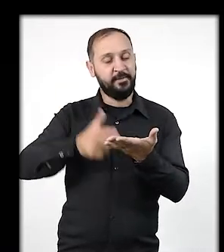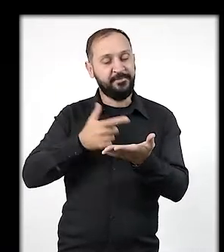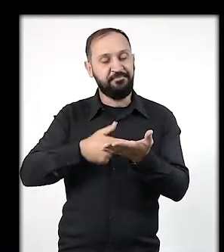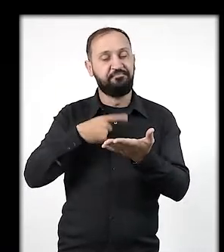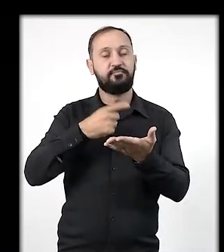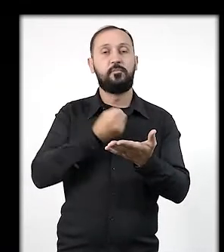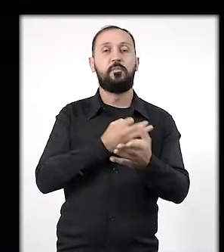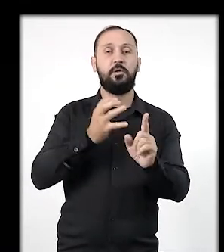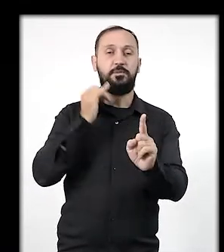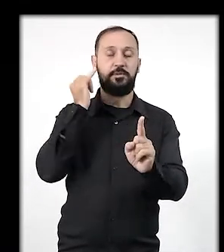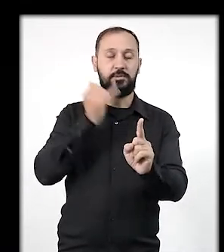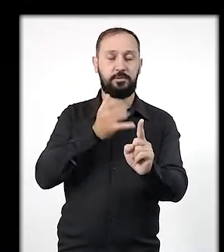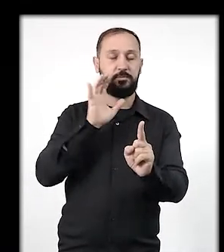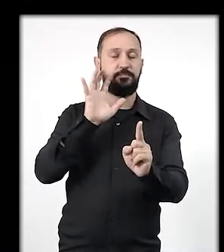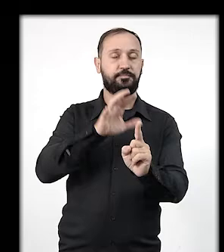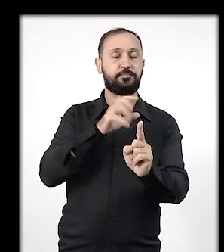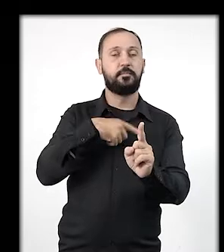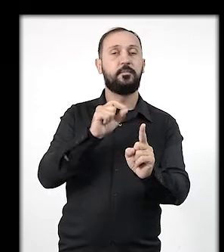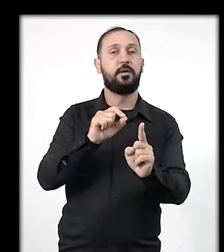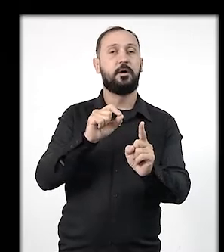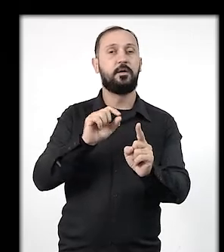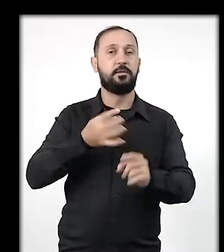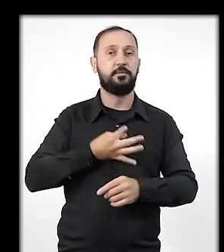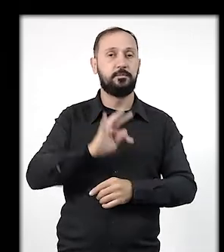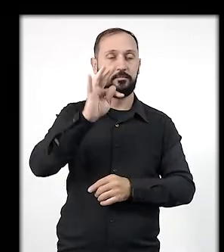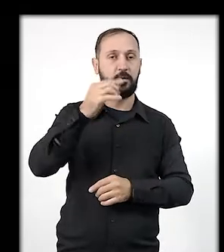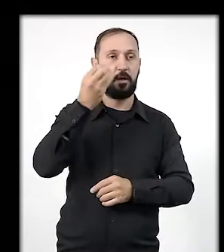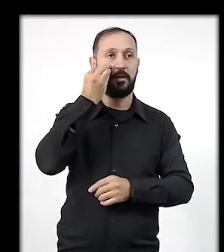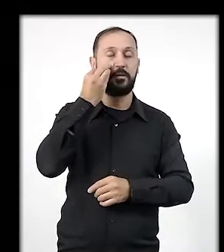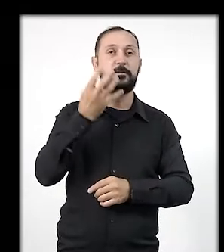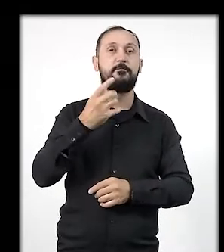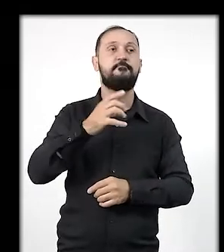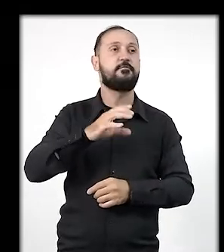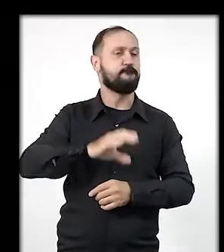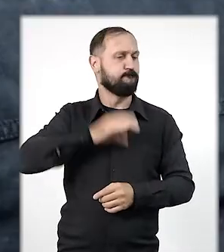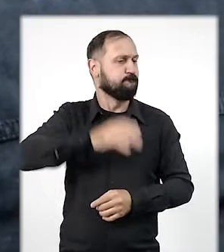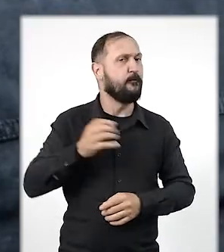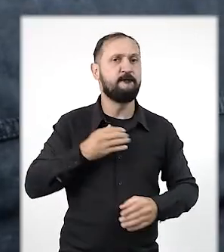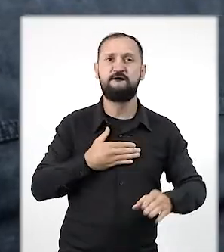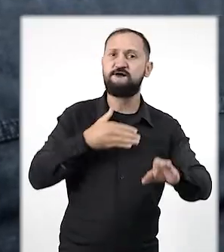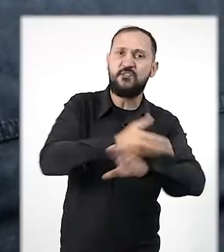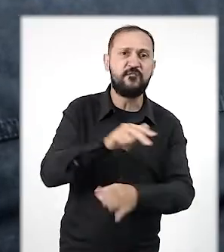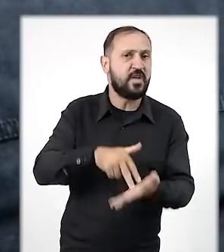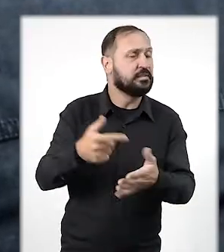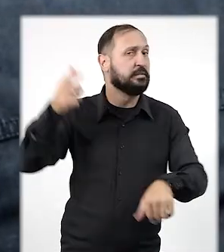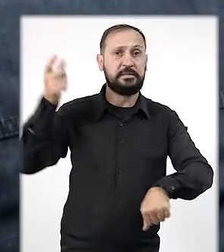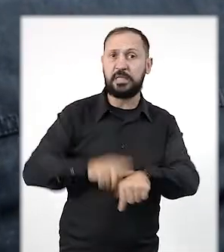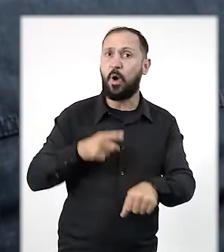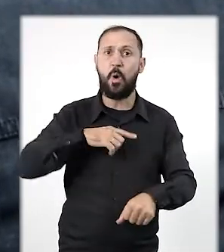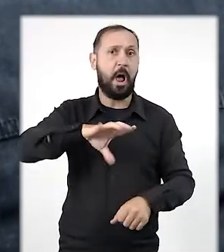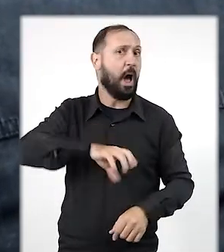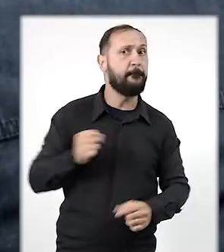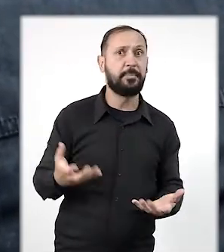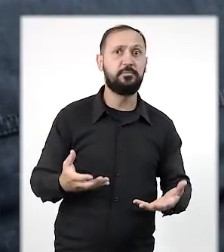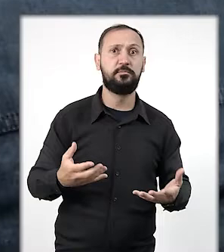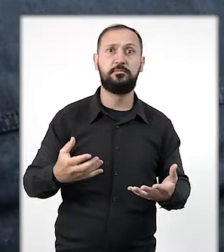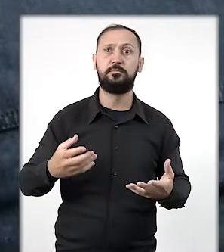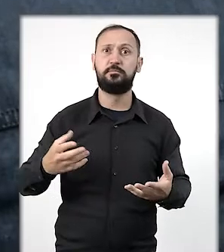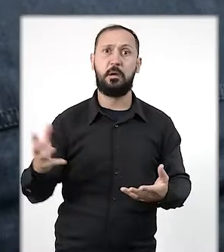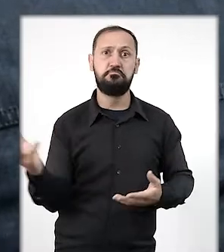de exposição elevado à testosterona, tendem a ser mais impulsivas, né? Pessoas com tomar decisões